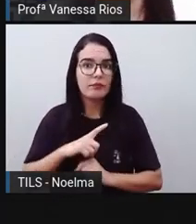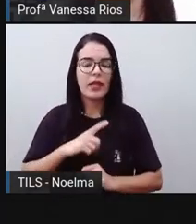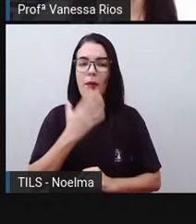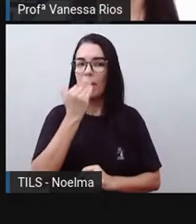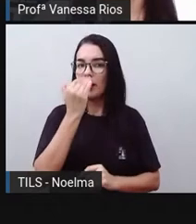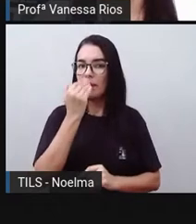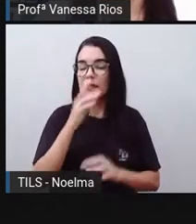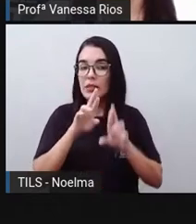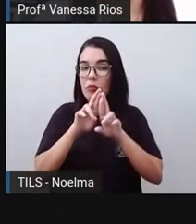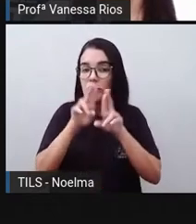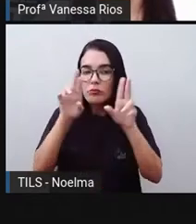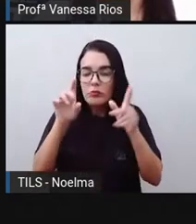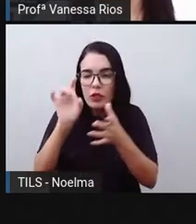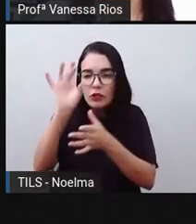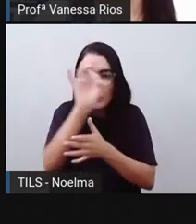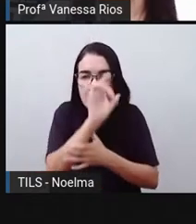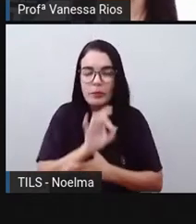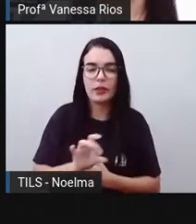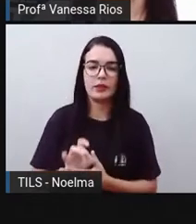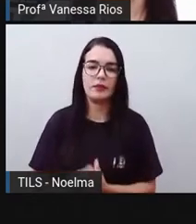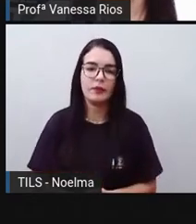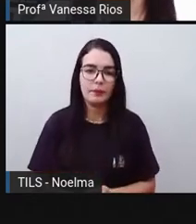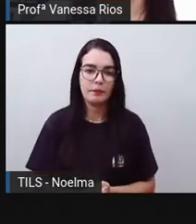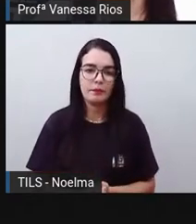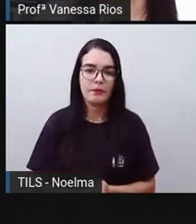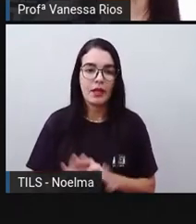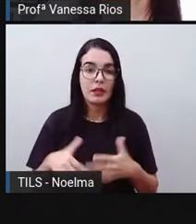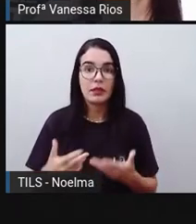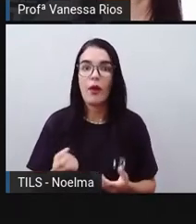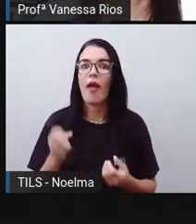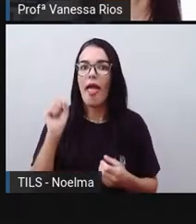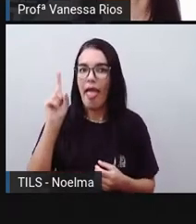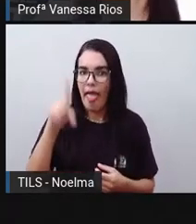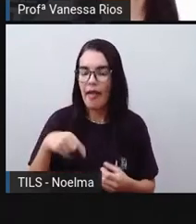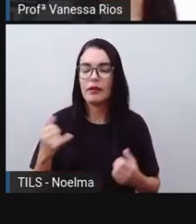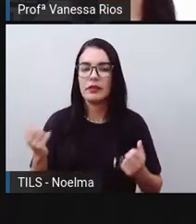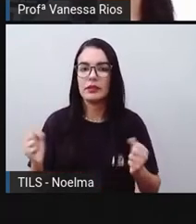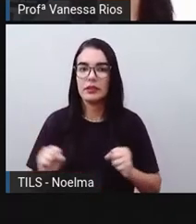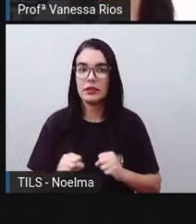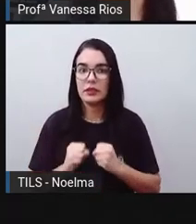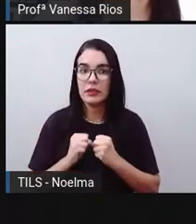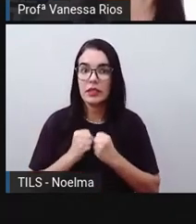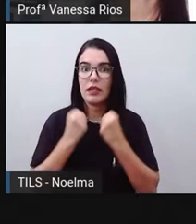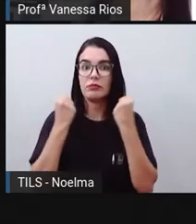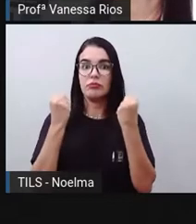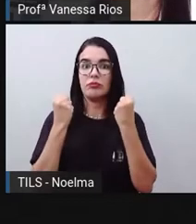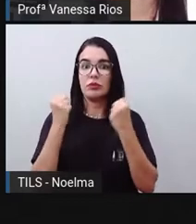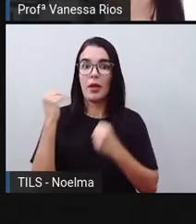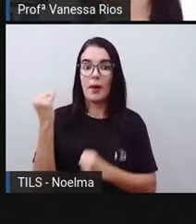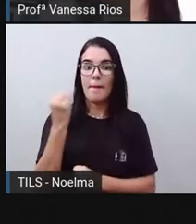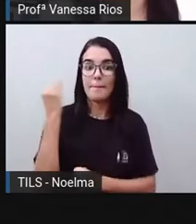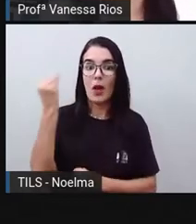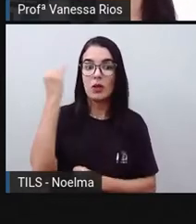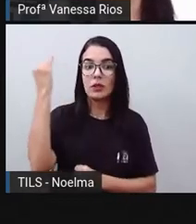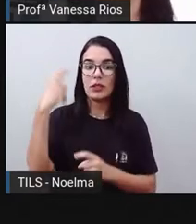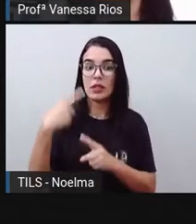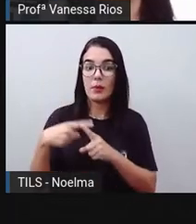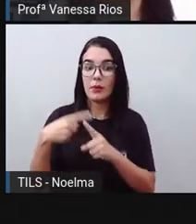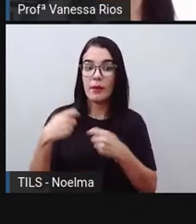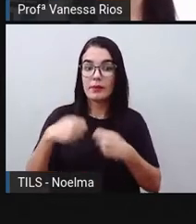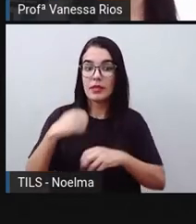específica. E aí a oferta de nutrientes é de grande importância para um adequado crescimento e